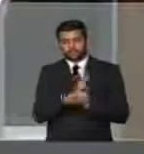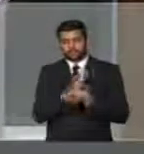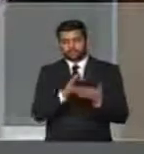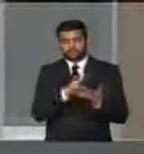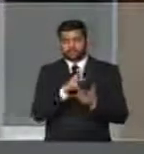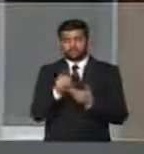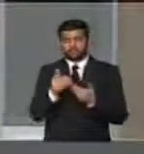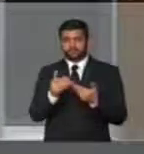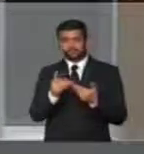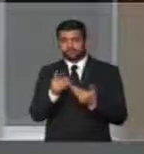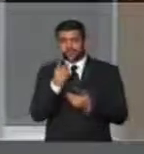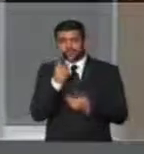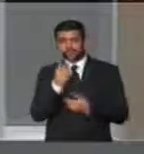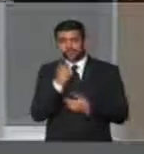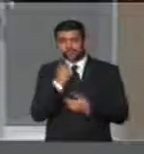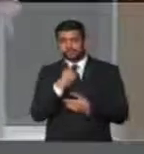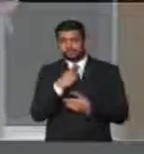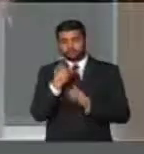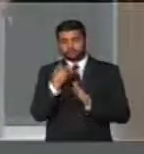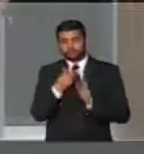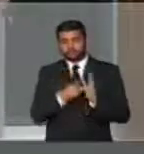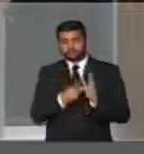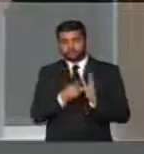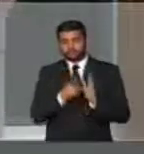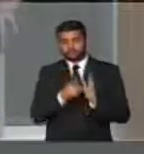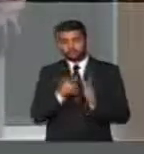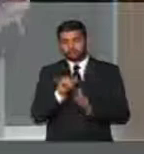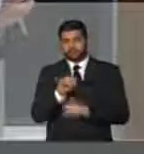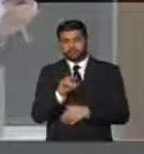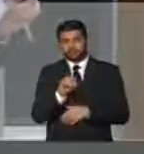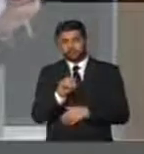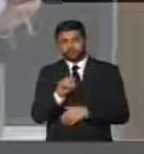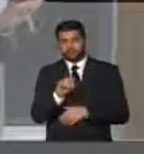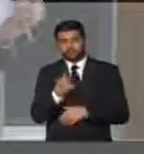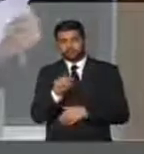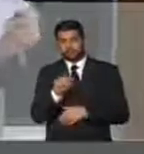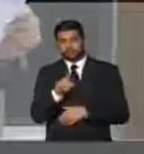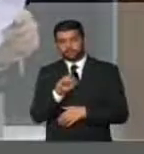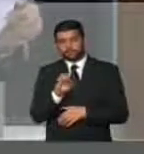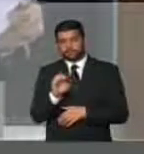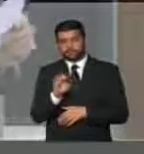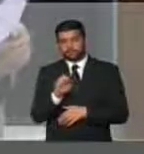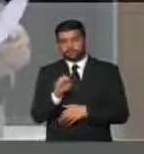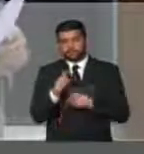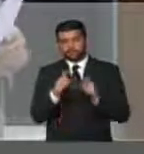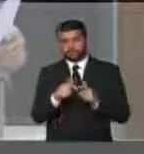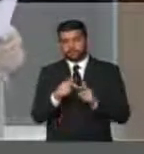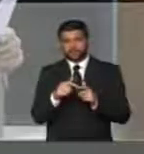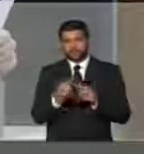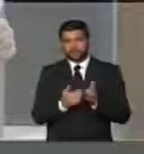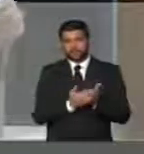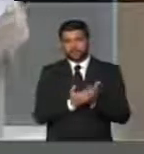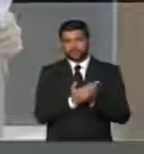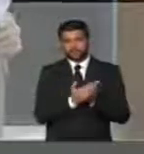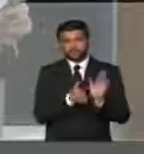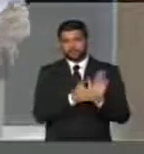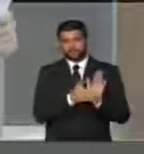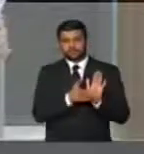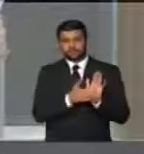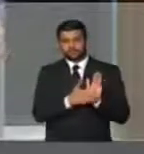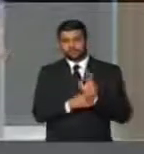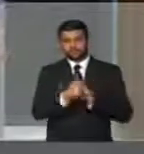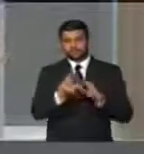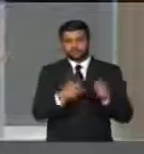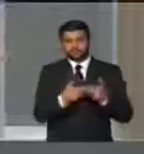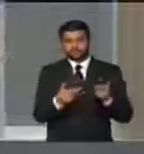planeta, né? Que tenha um projeto no Vale do Rio Doce, de onde ele é originário, propondo uma série